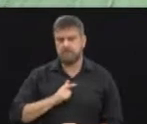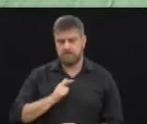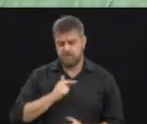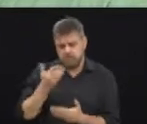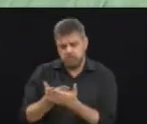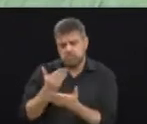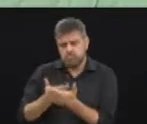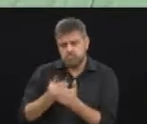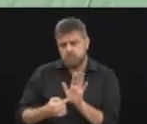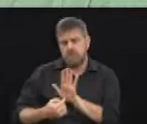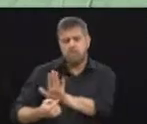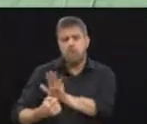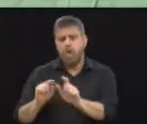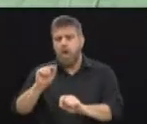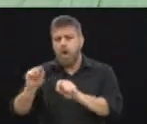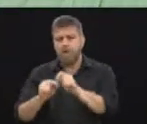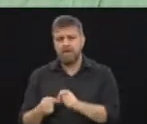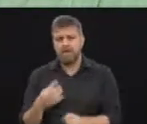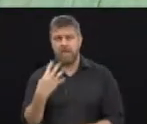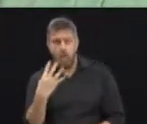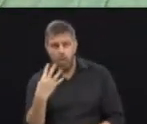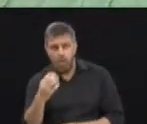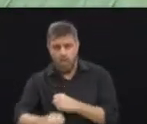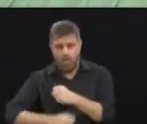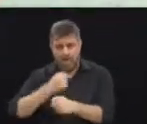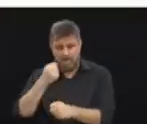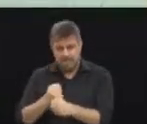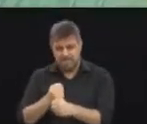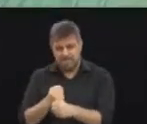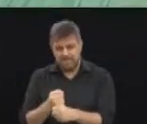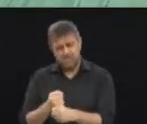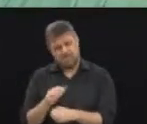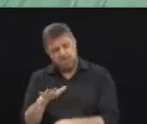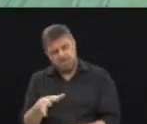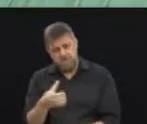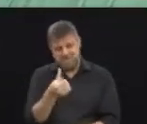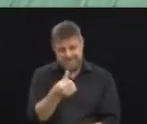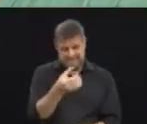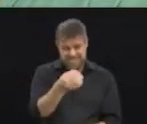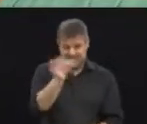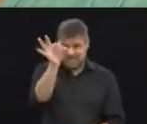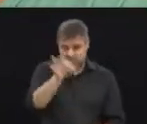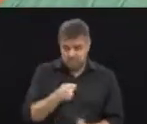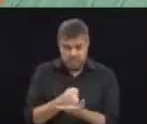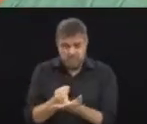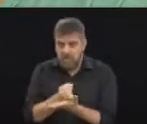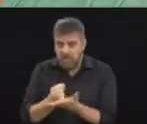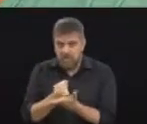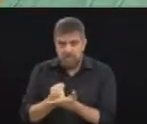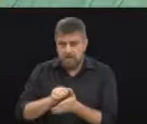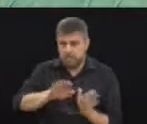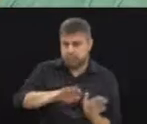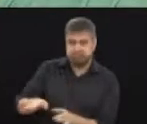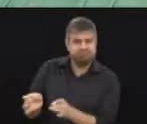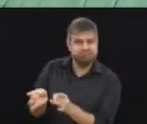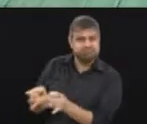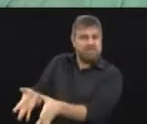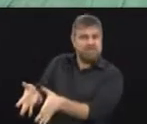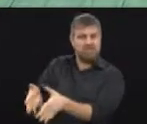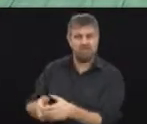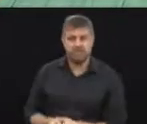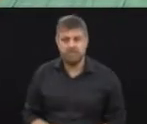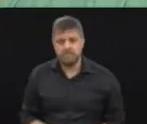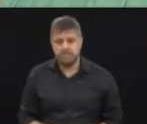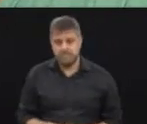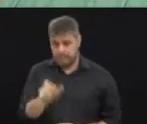Existem trabalhos que mostram que num período de 4 anos, em torno de 60% não precisou usar medicação. Então vejam,